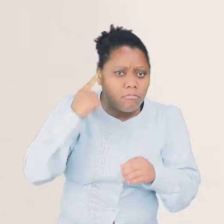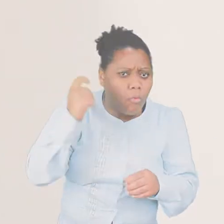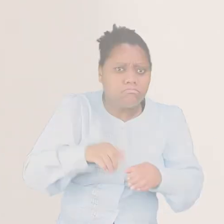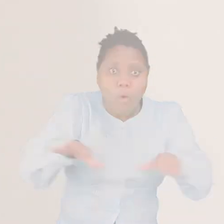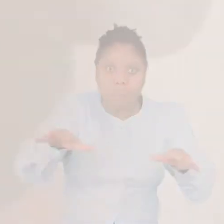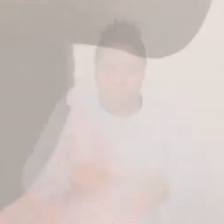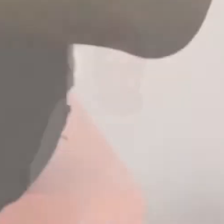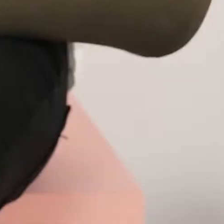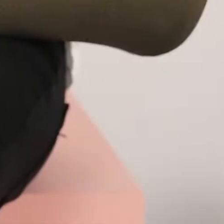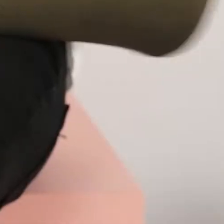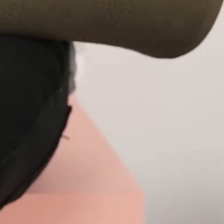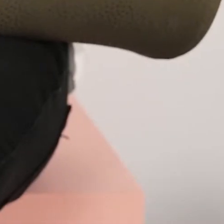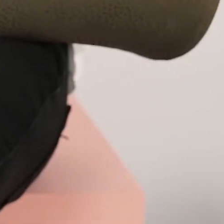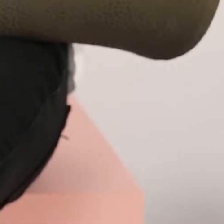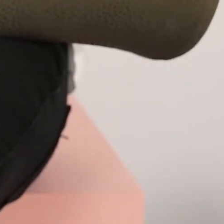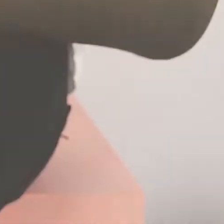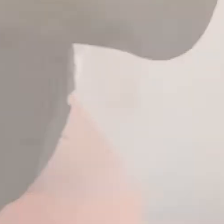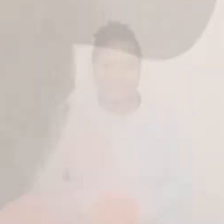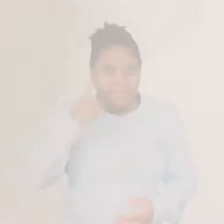e seco.